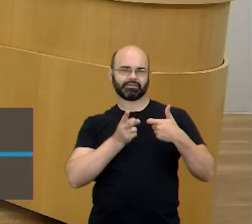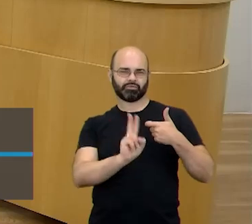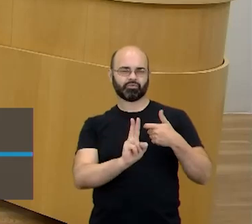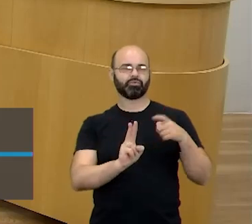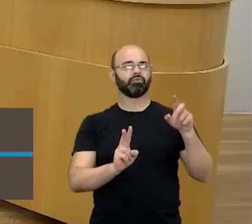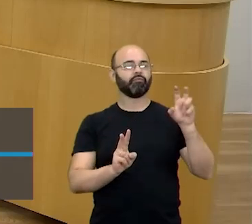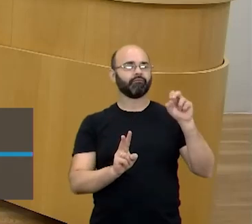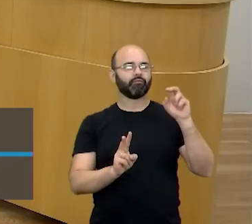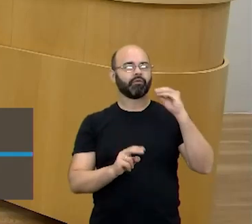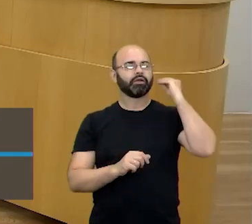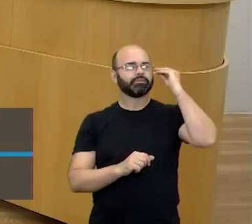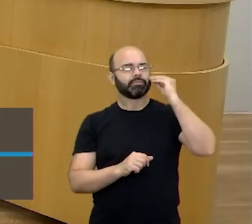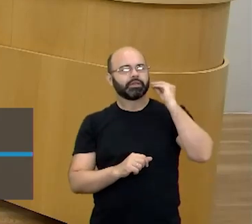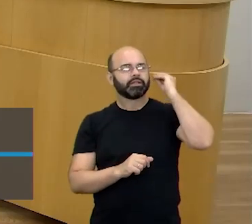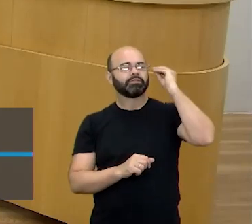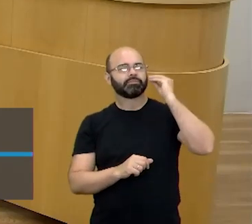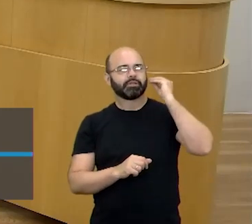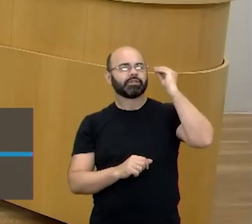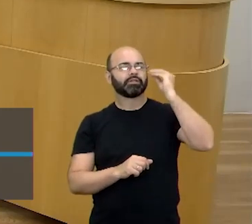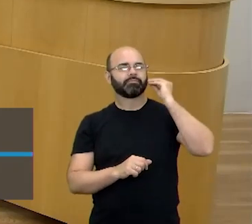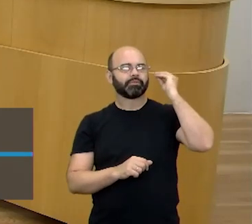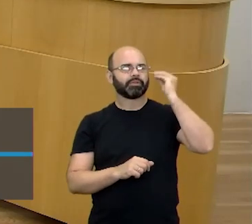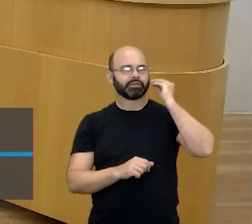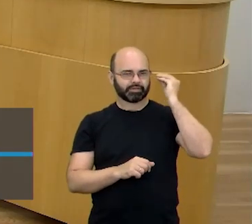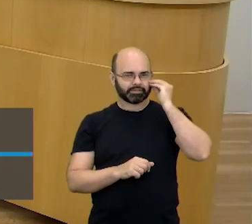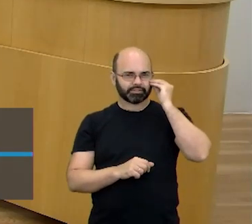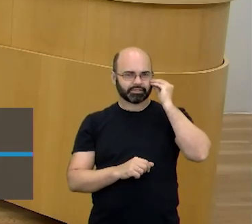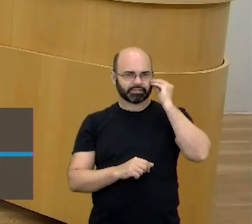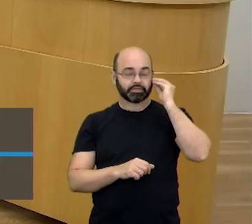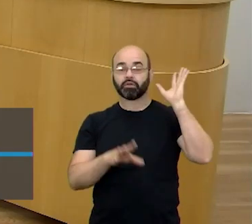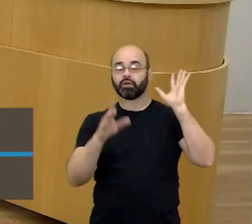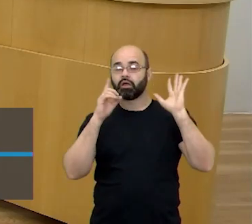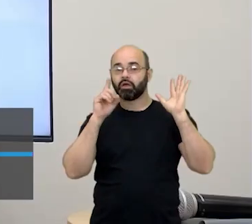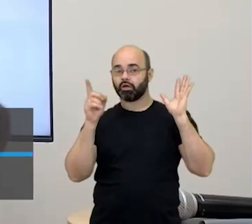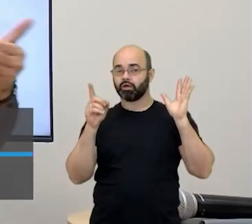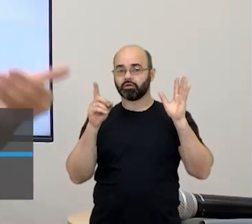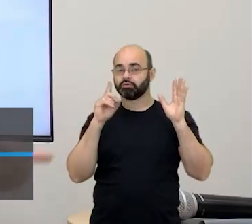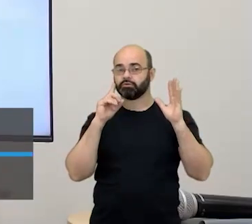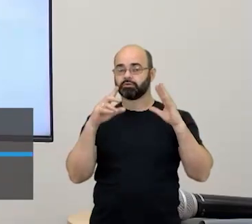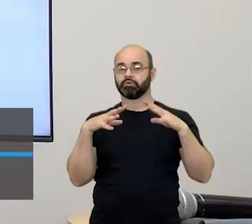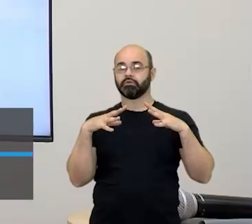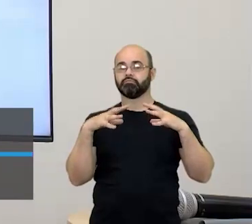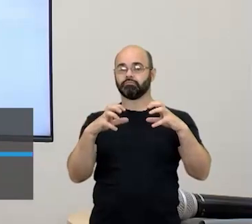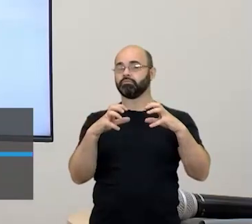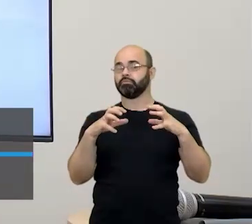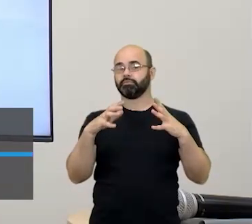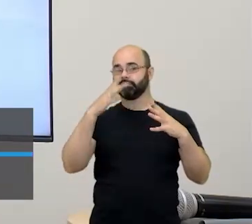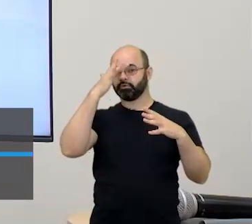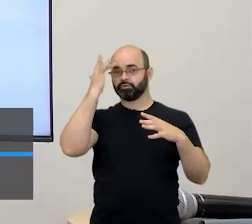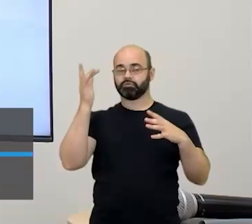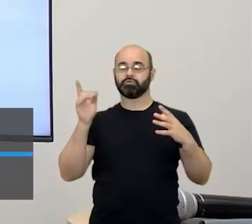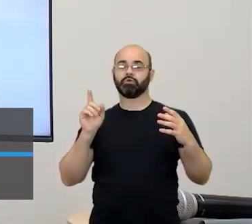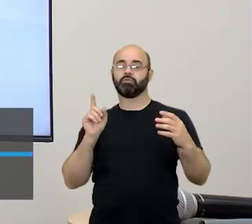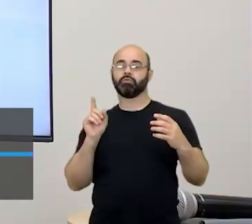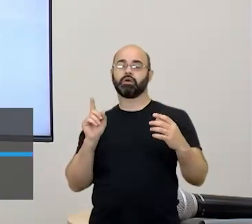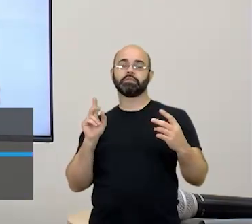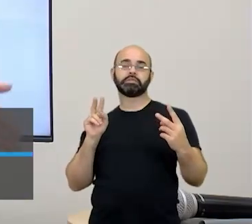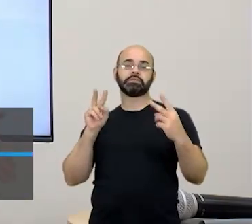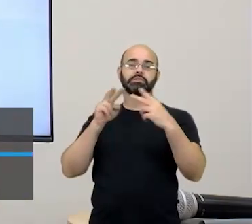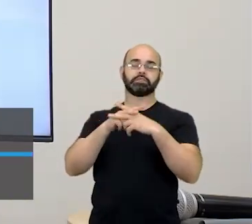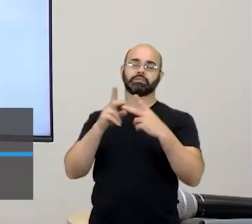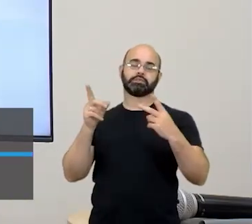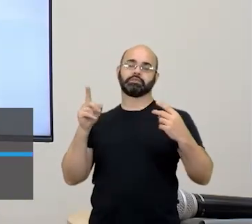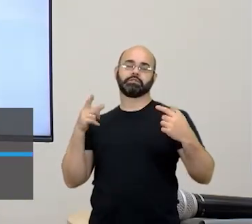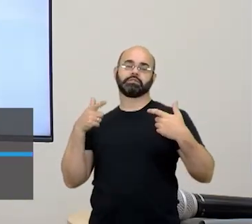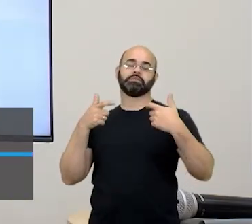experiências extremamente impactantes, não é só para quem luta, viu, gente? Uma guerra, ela impacta também para as pessoas que ficam